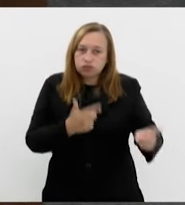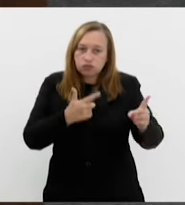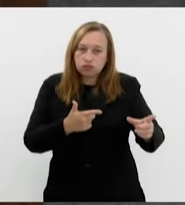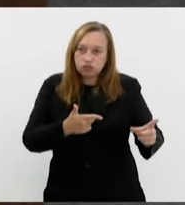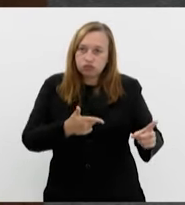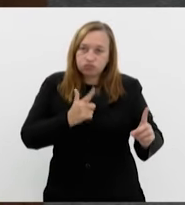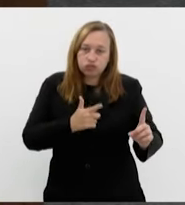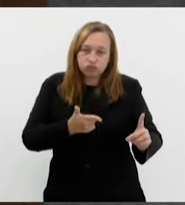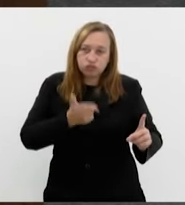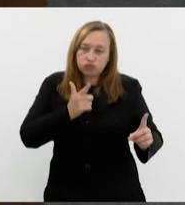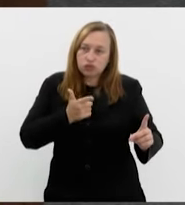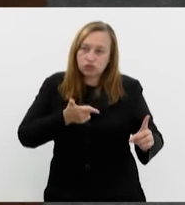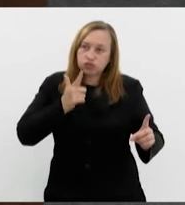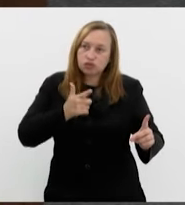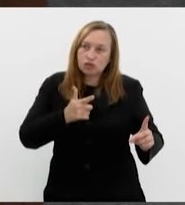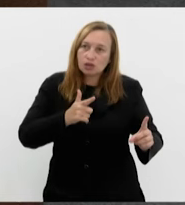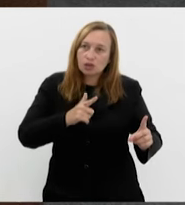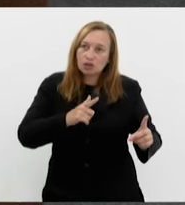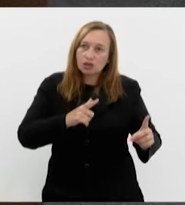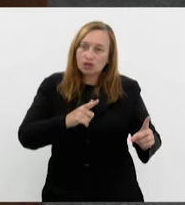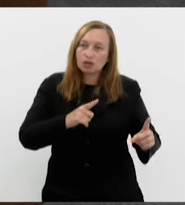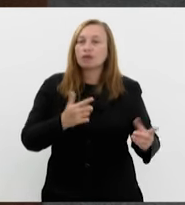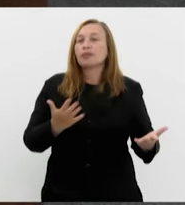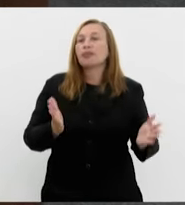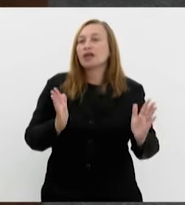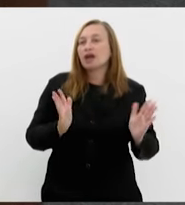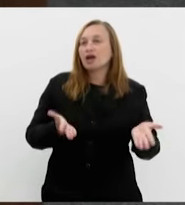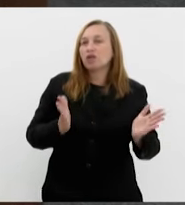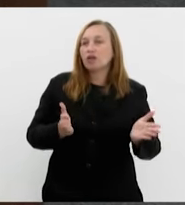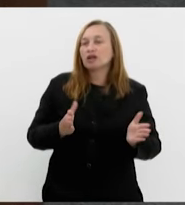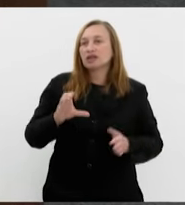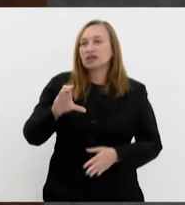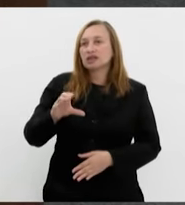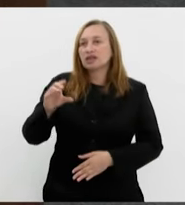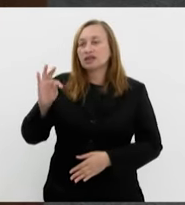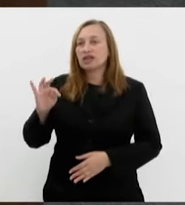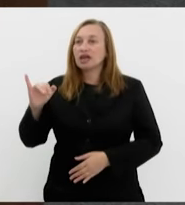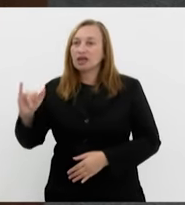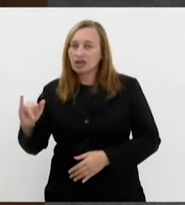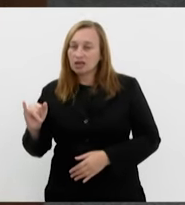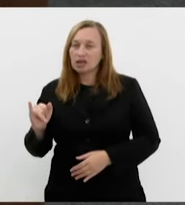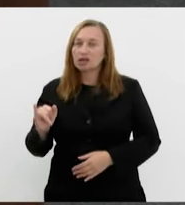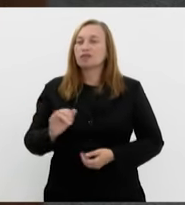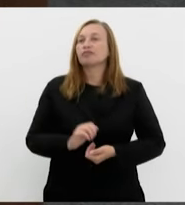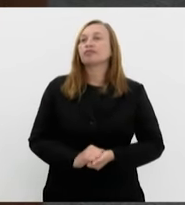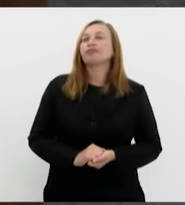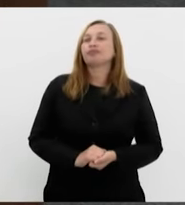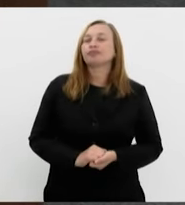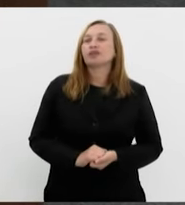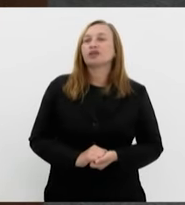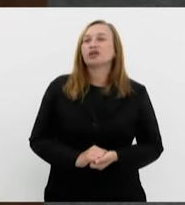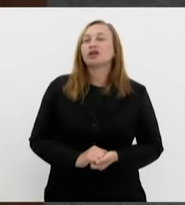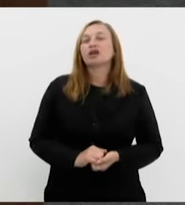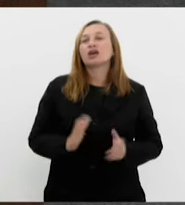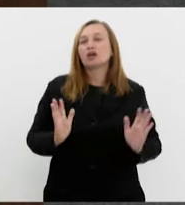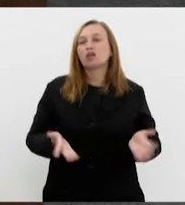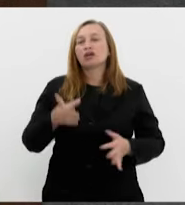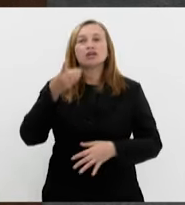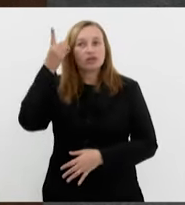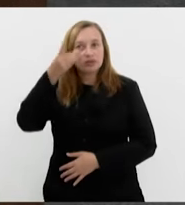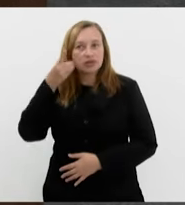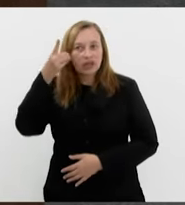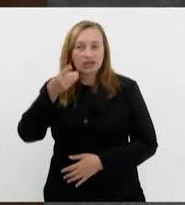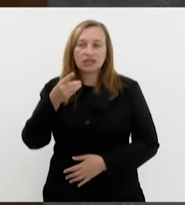com dois tiros e, nesse momento, se encontra no CTI, ainda em observação. E aí, deputada Tia